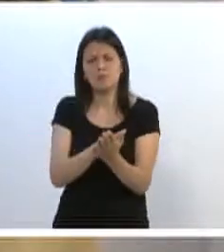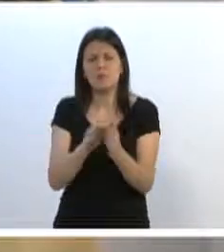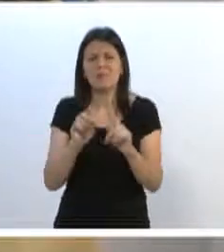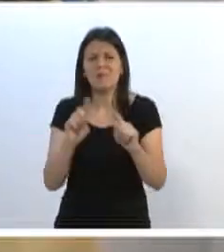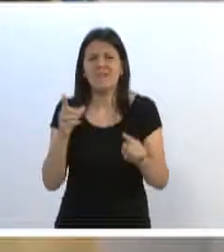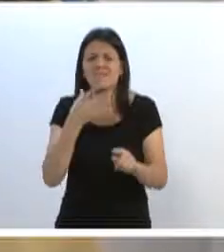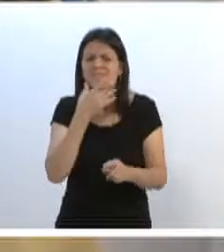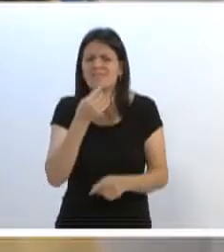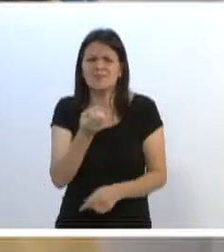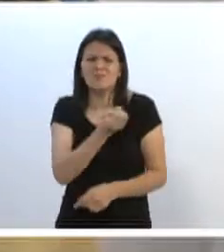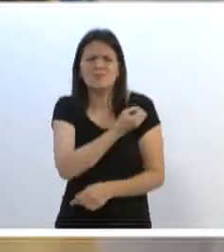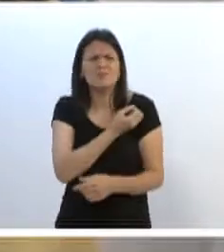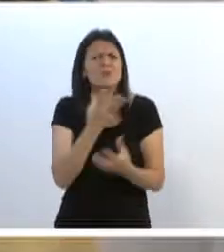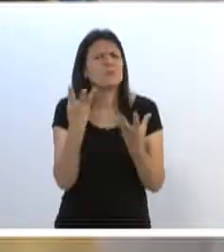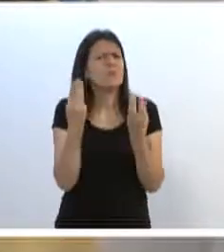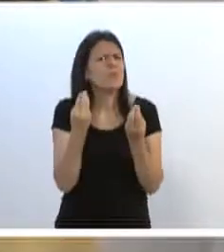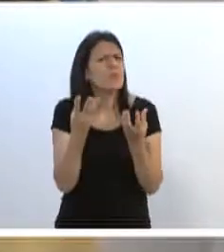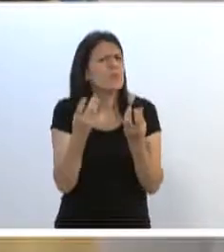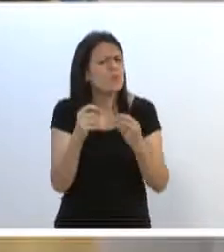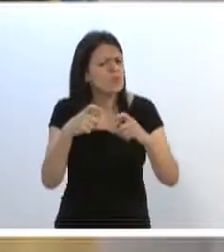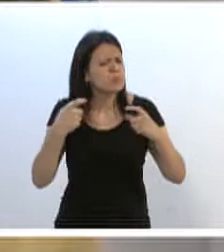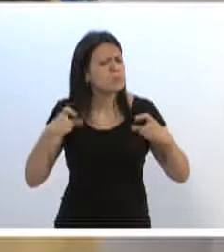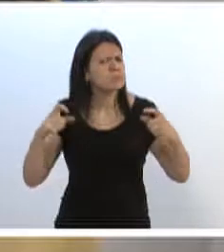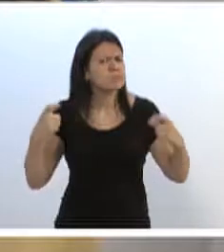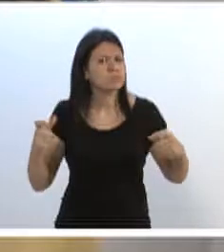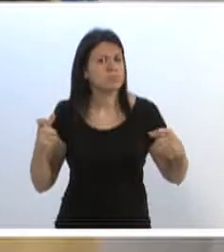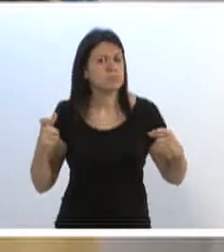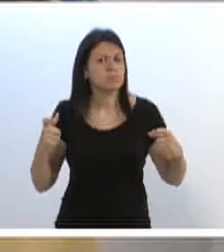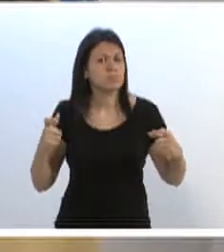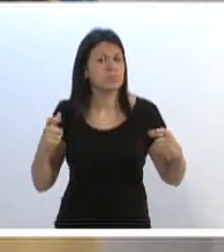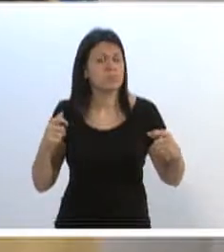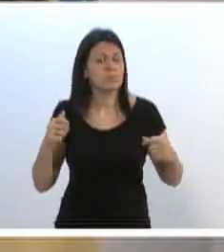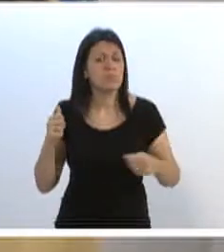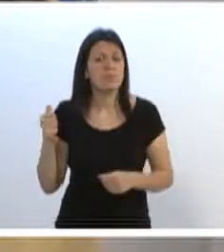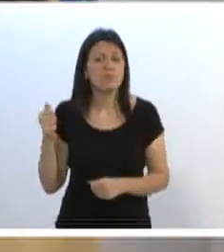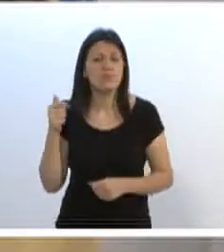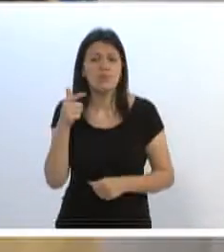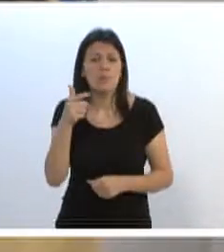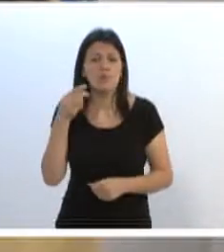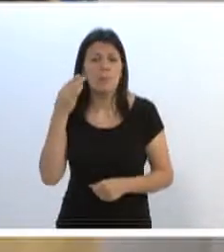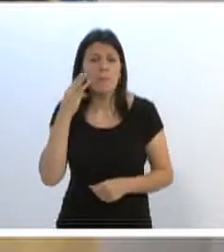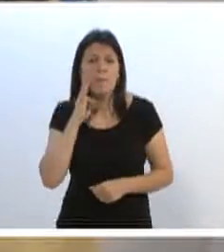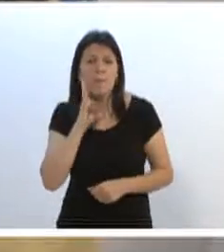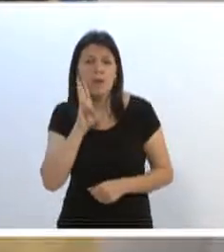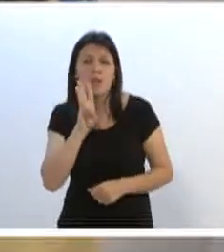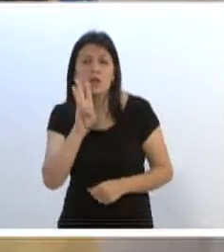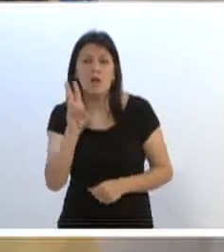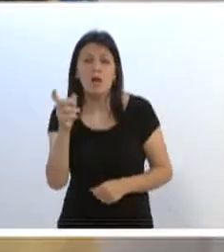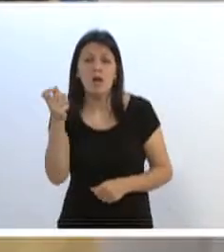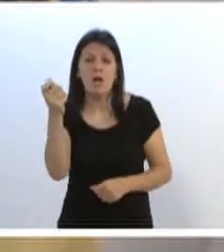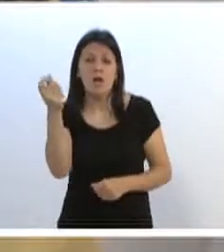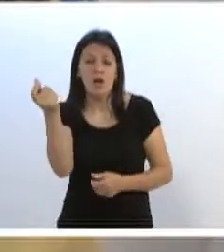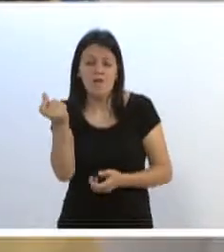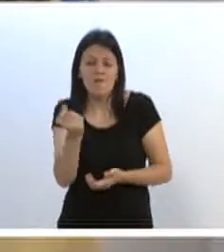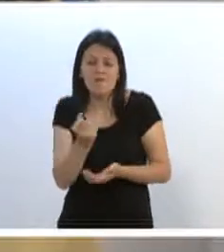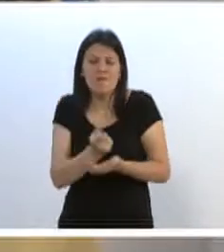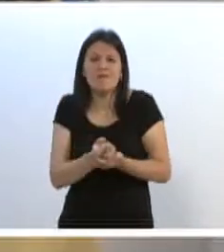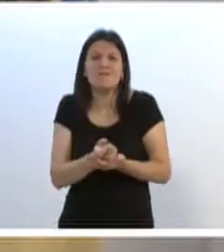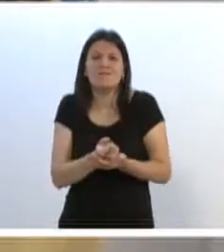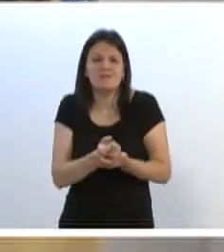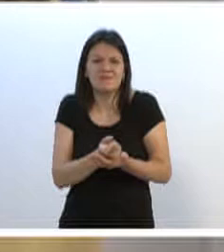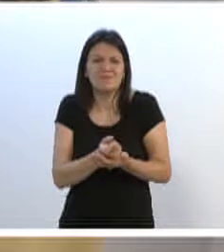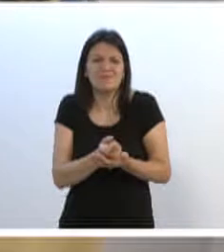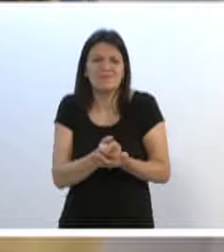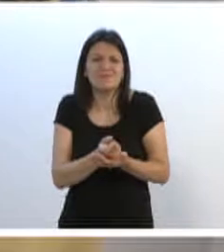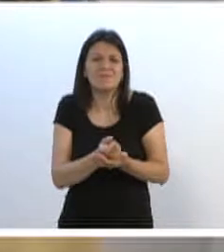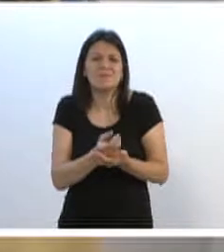número realmente alarmante. Foram 12 milhões de reais arrecadados com